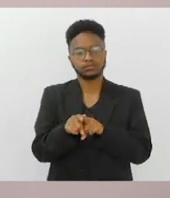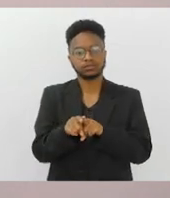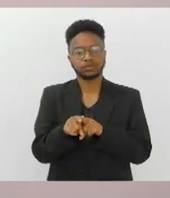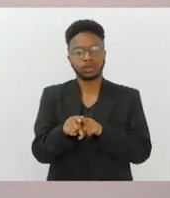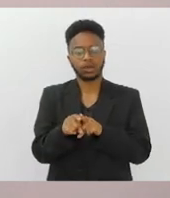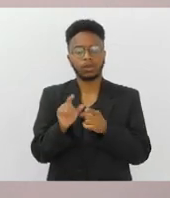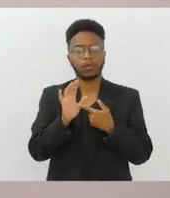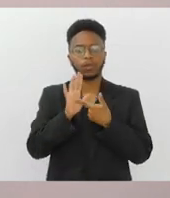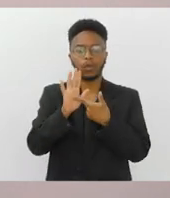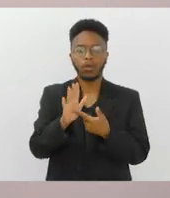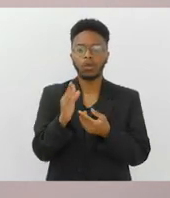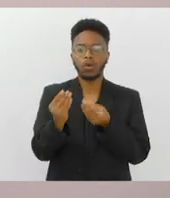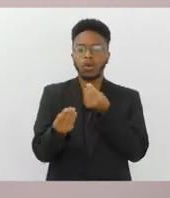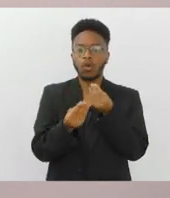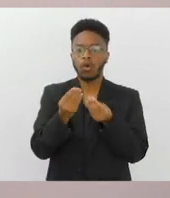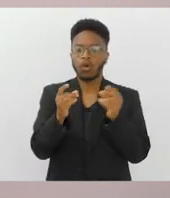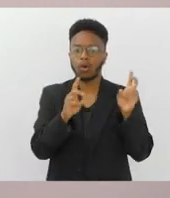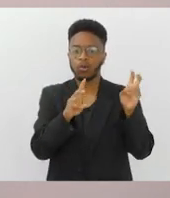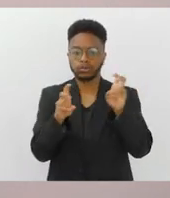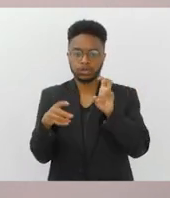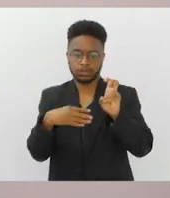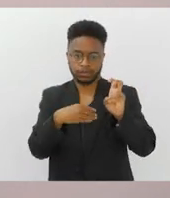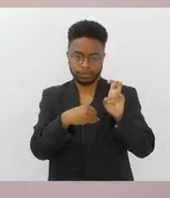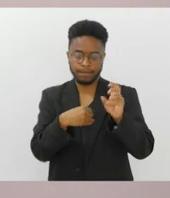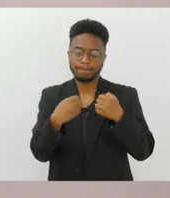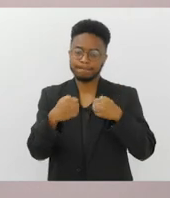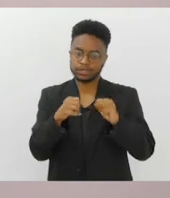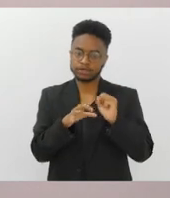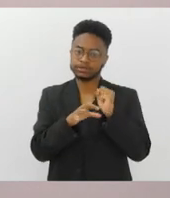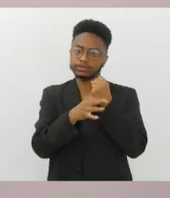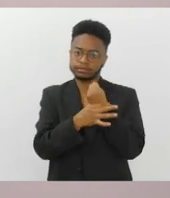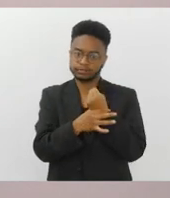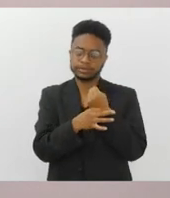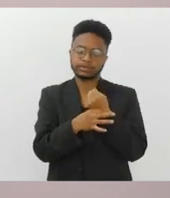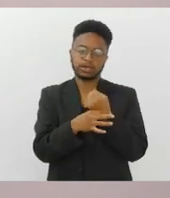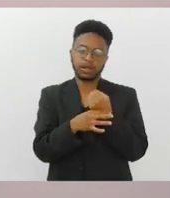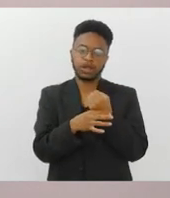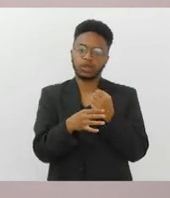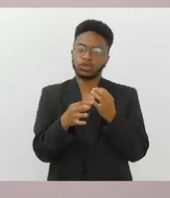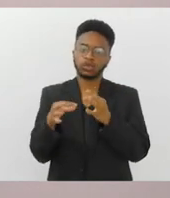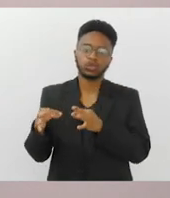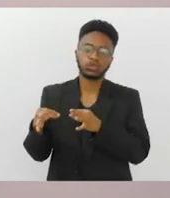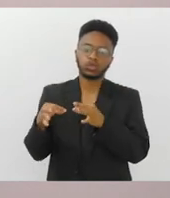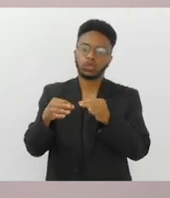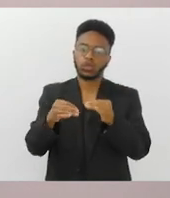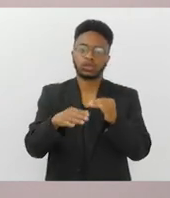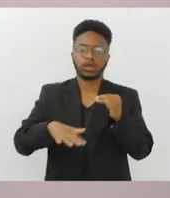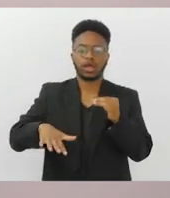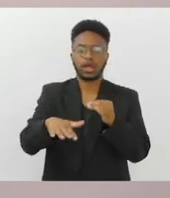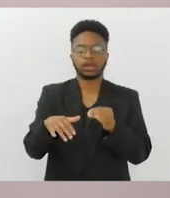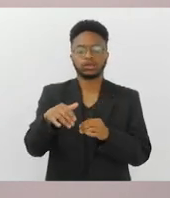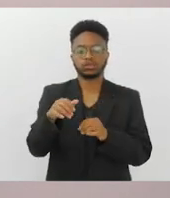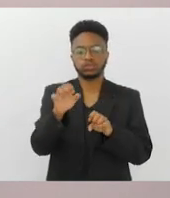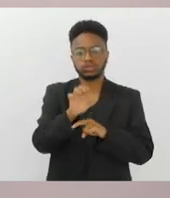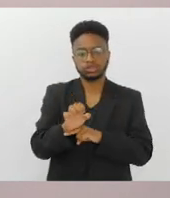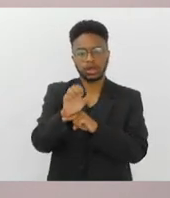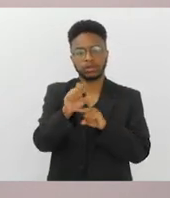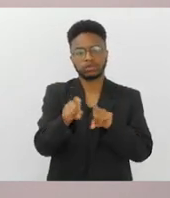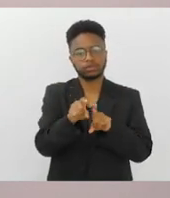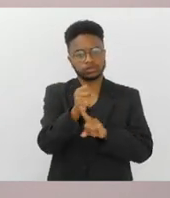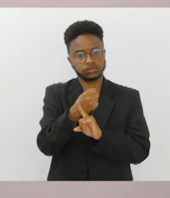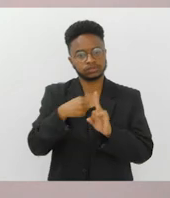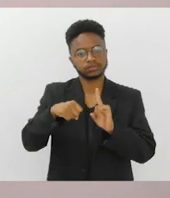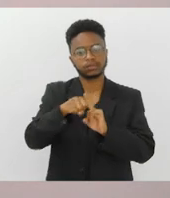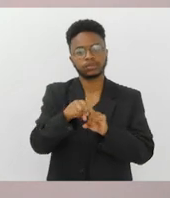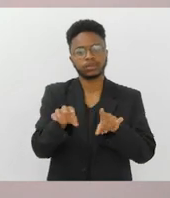reforço de que esse exercício da amamentação ele deve ser garantido de forma plena por todos os entes do Estado, da sociedade, pelas famílias, e